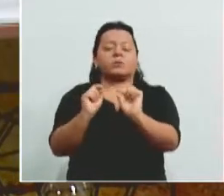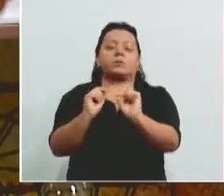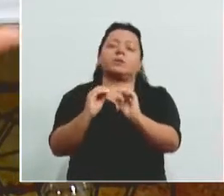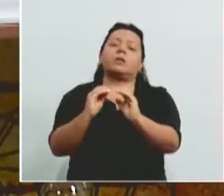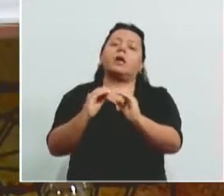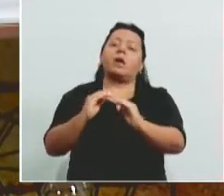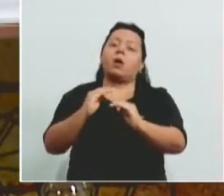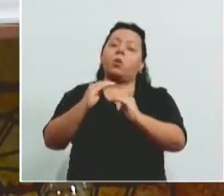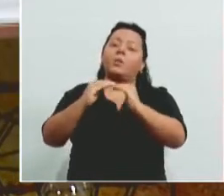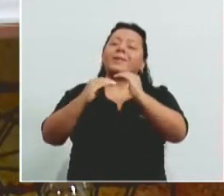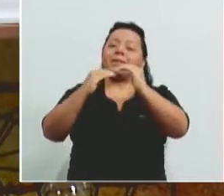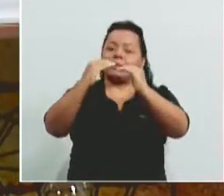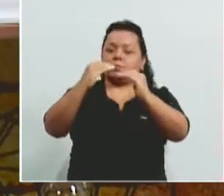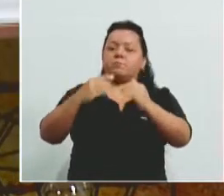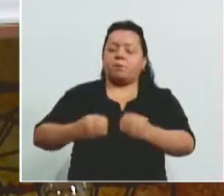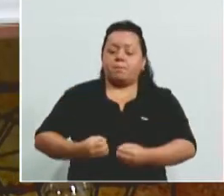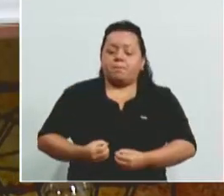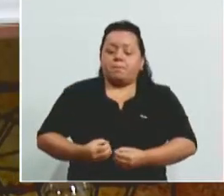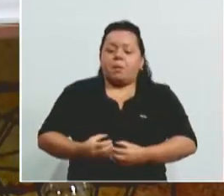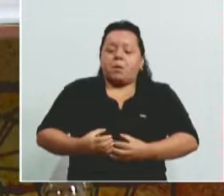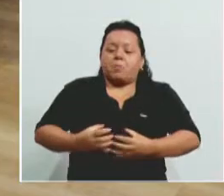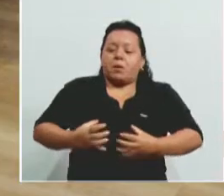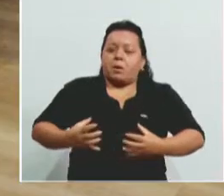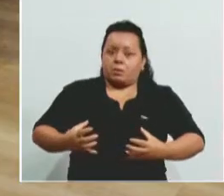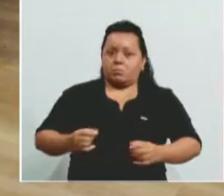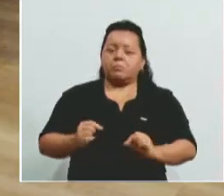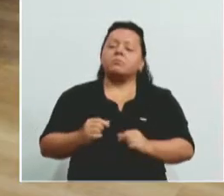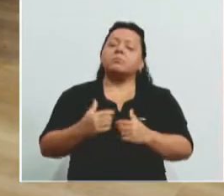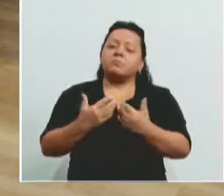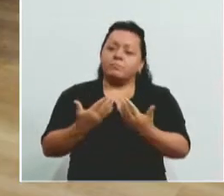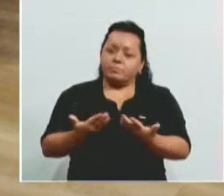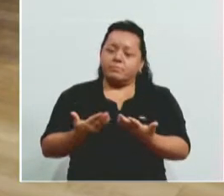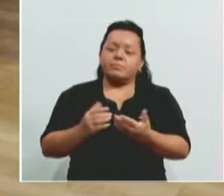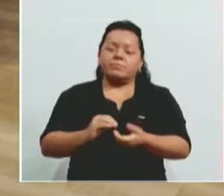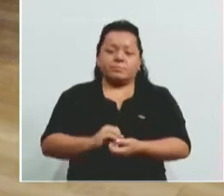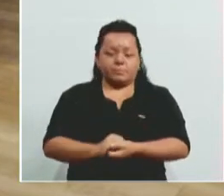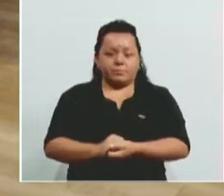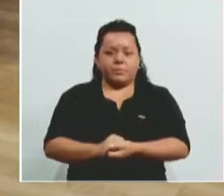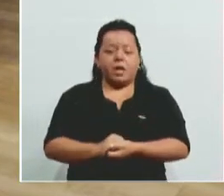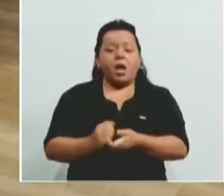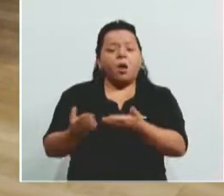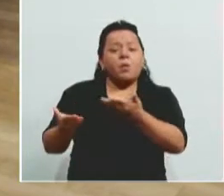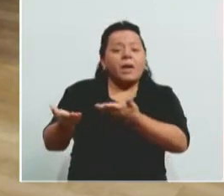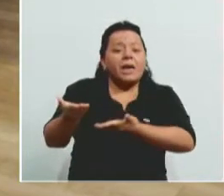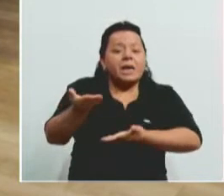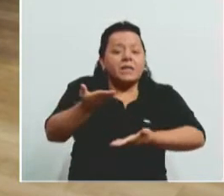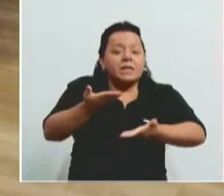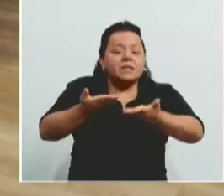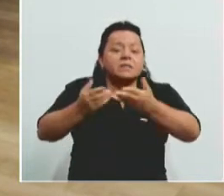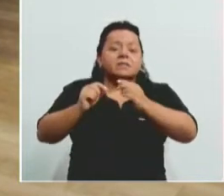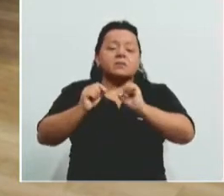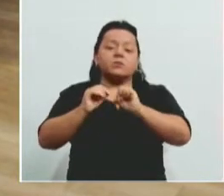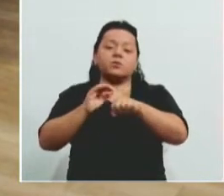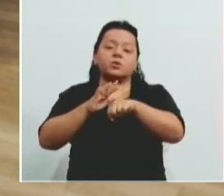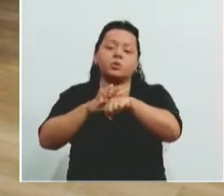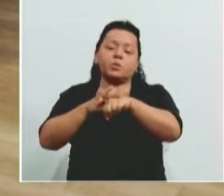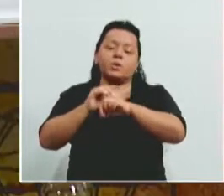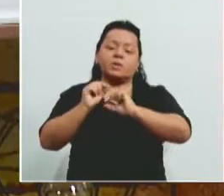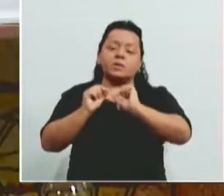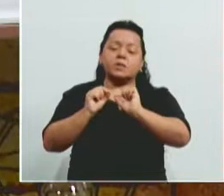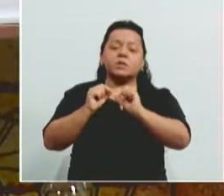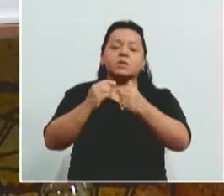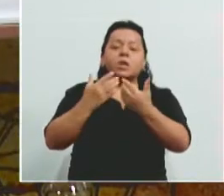de endometriose, aí fica complicado. Qual que é a relação da doença com o anticoncepcional? O